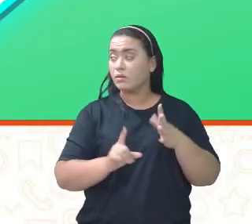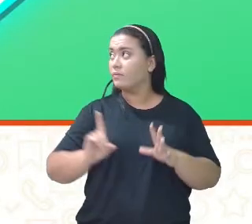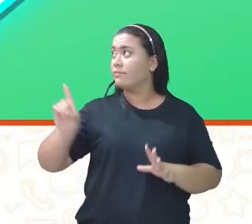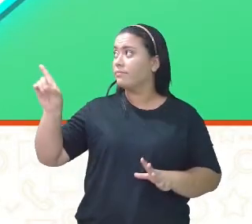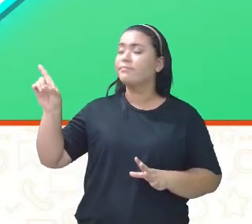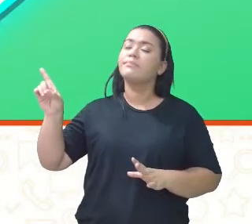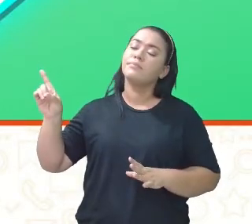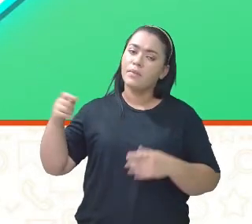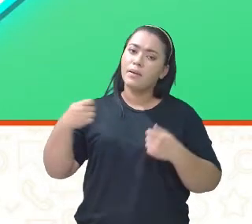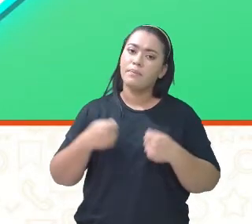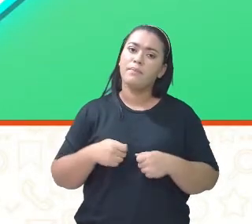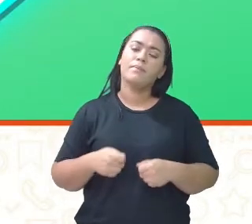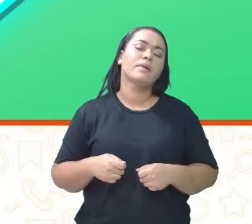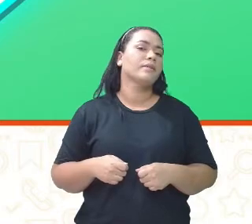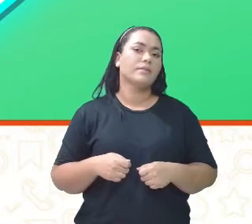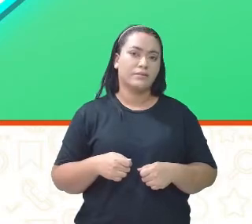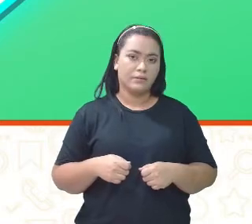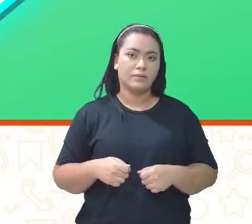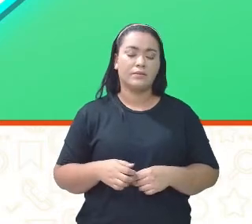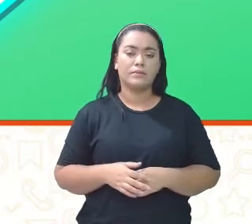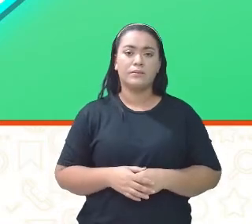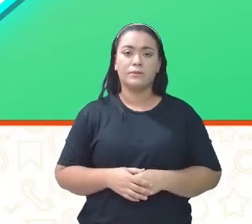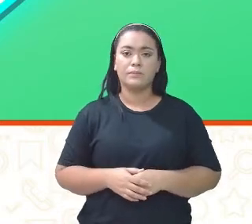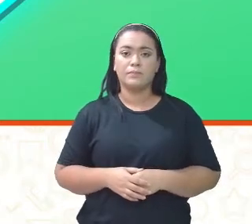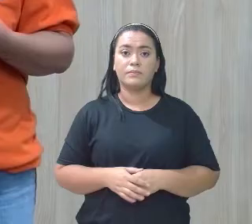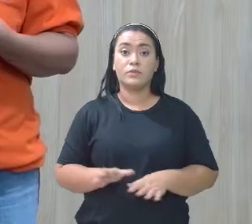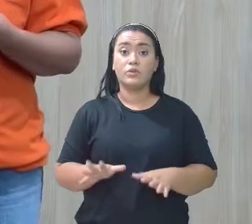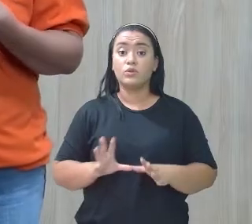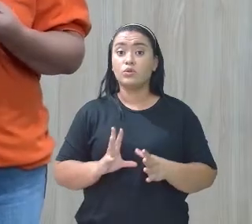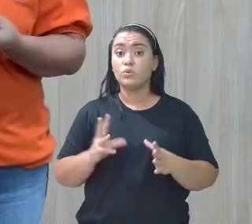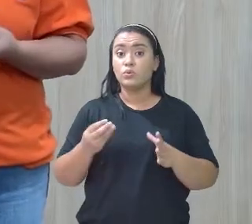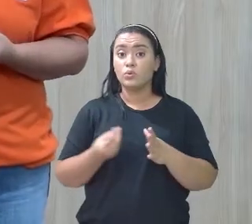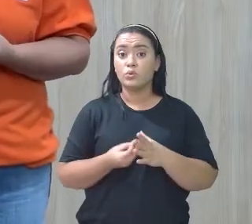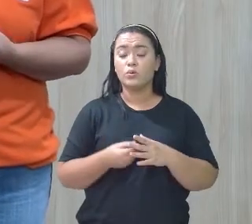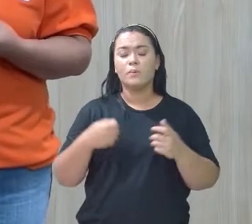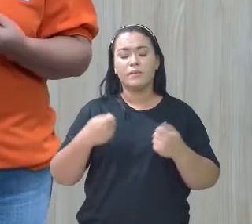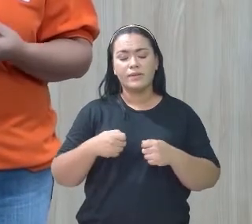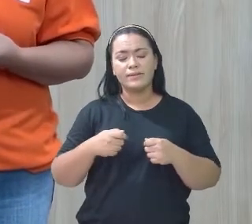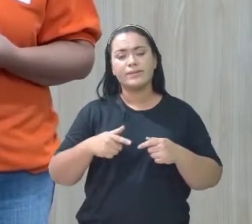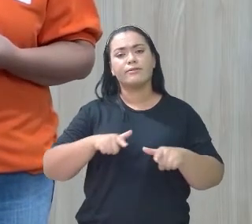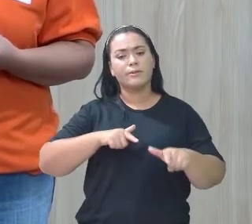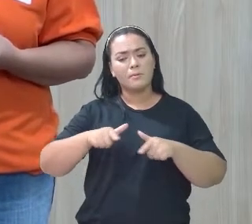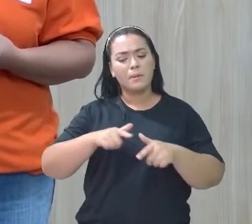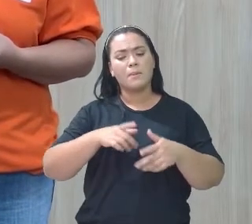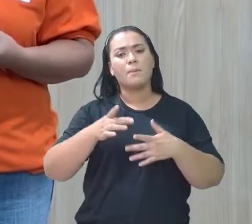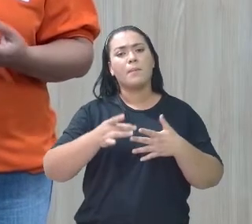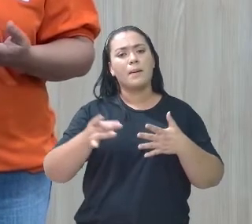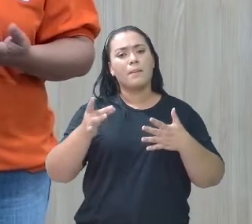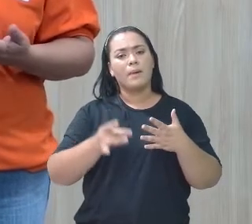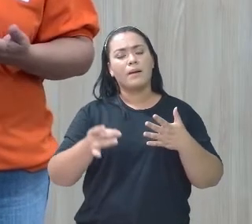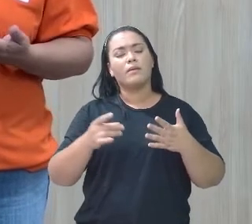informações, com a percepção, com a memória, com o raciocínio. Então, tudo isso tem que ser trabalhado